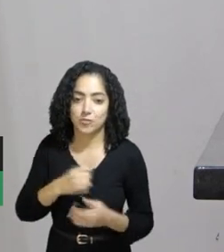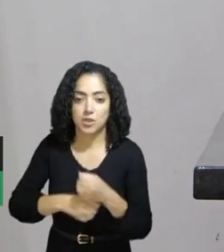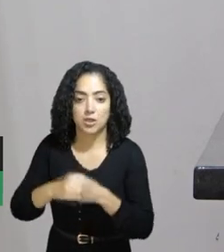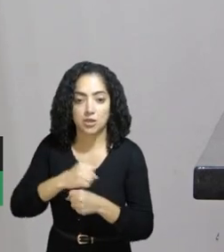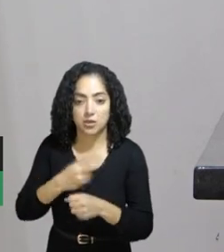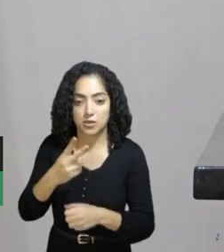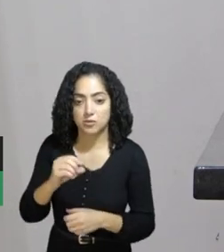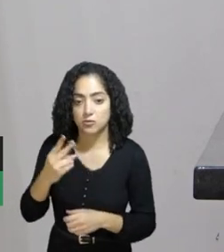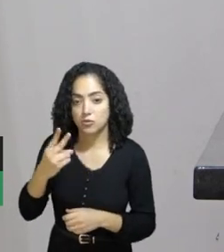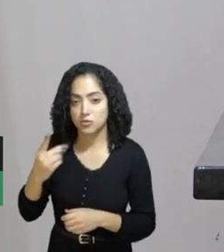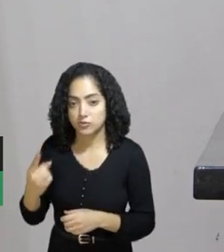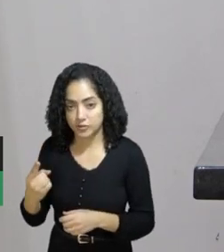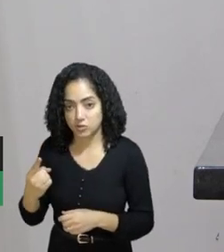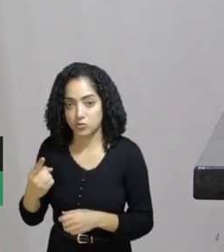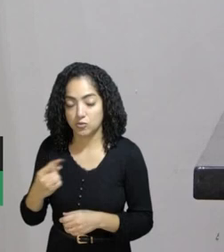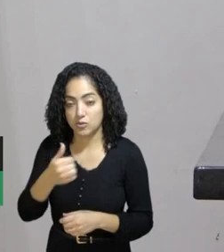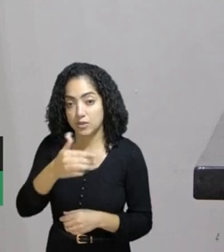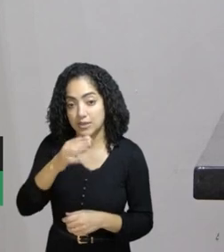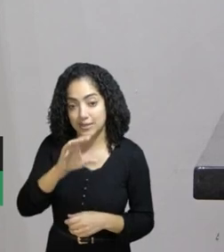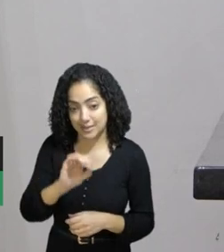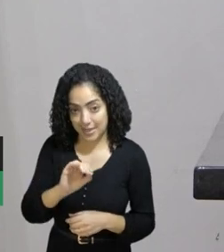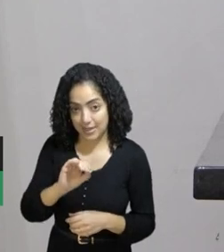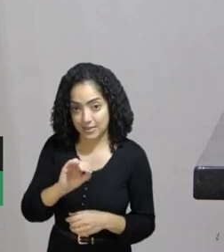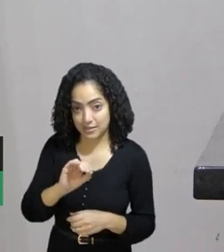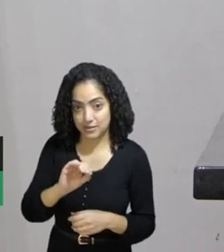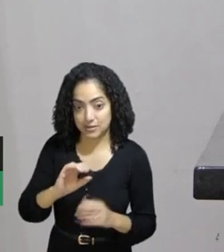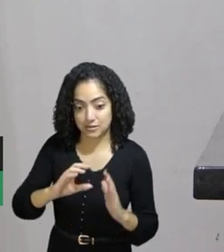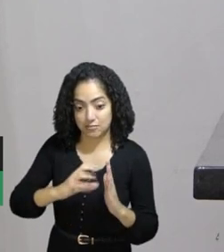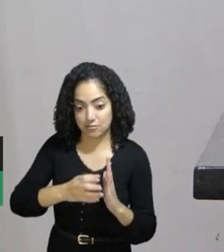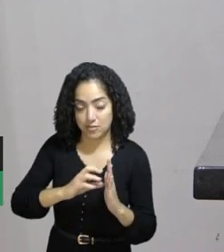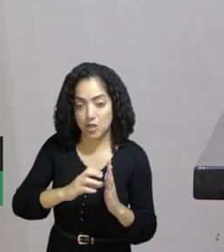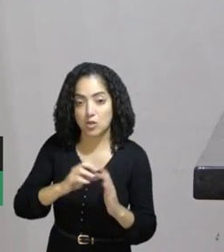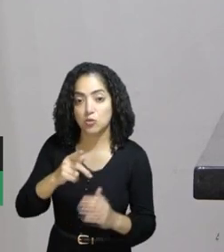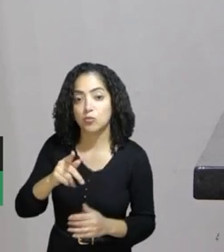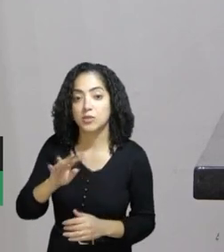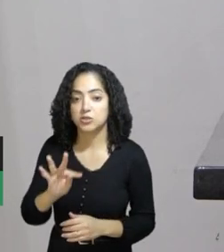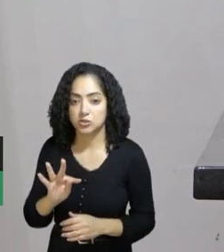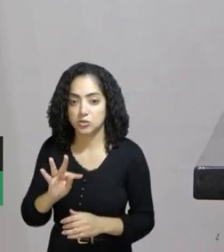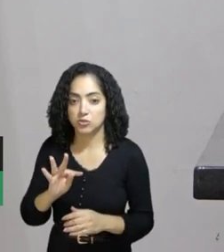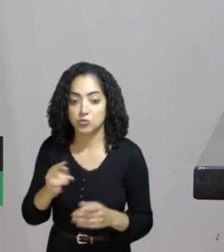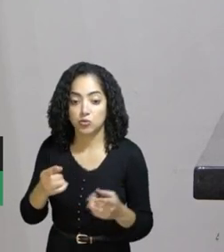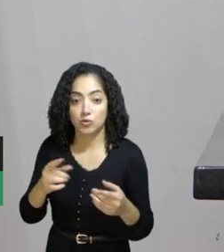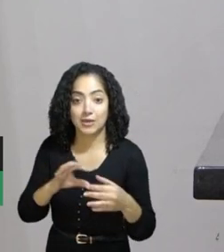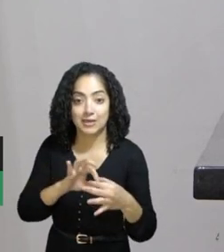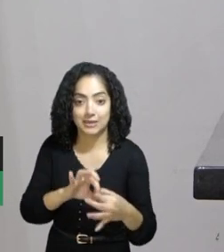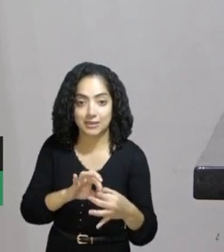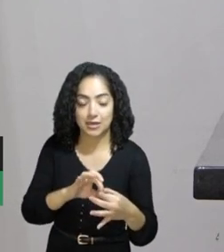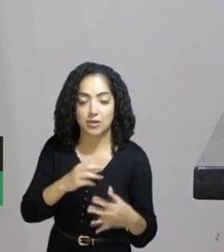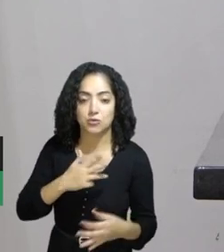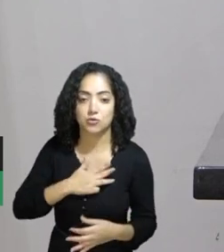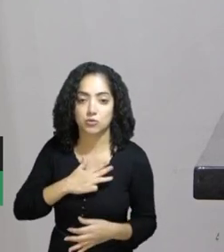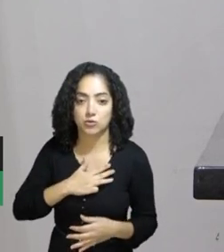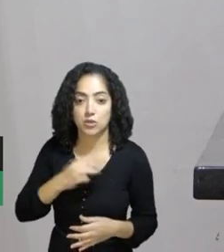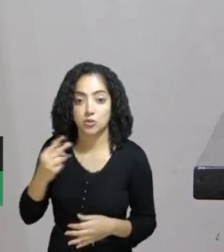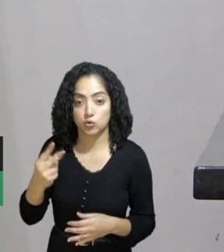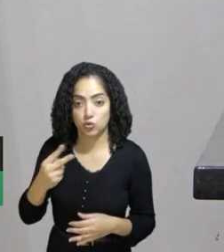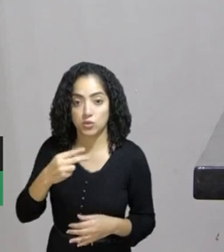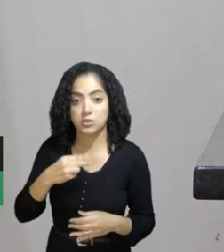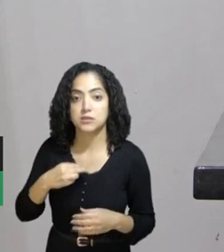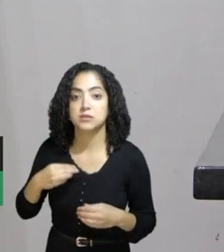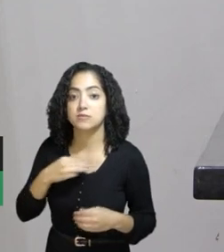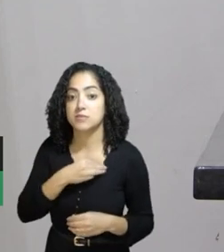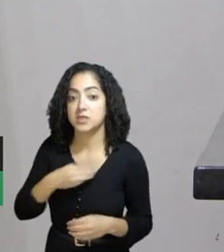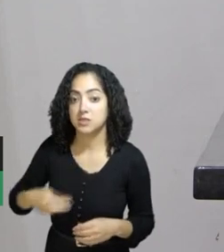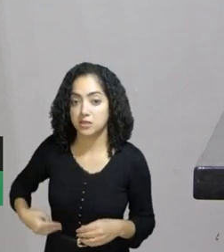2021, pelo menos 10 membros do PT ligados ao presidente Lula, entre eles dois ministros do governo, além